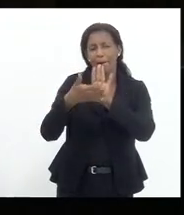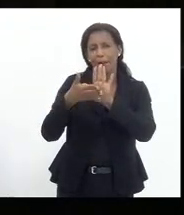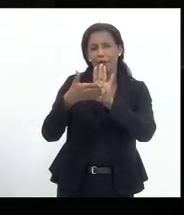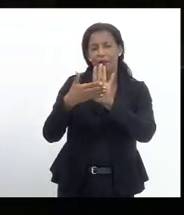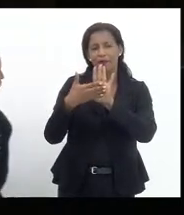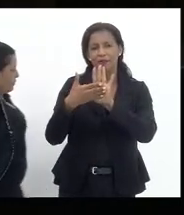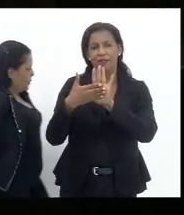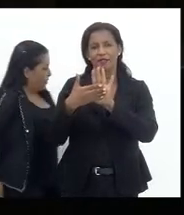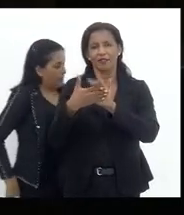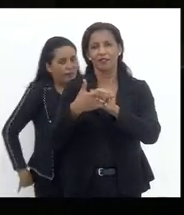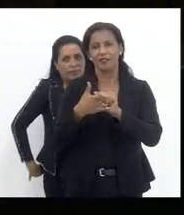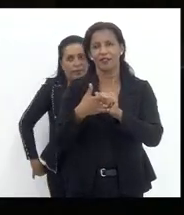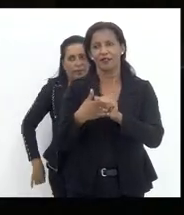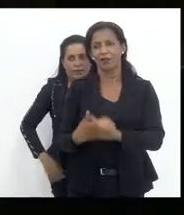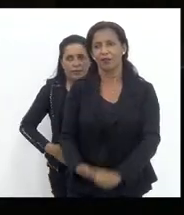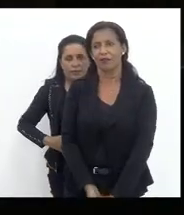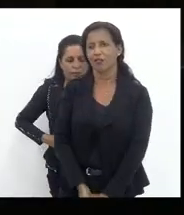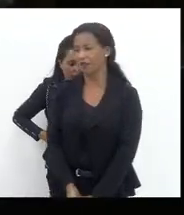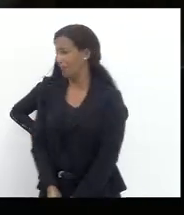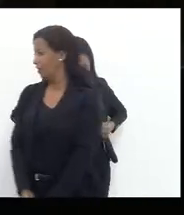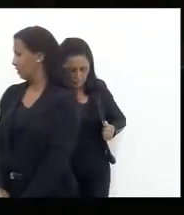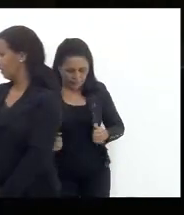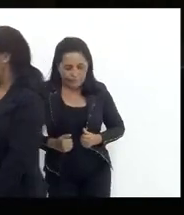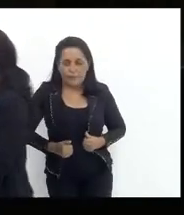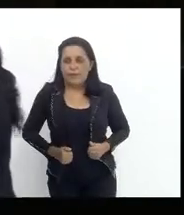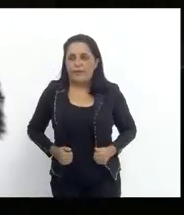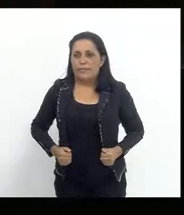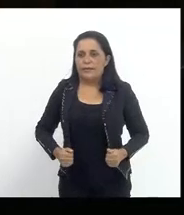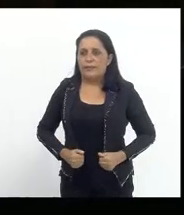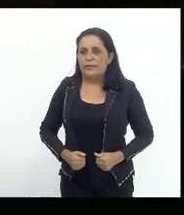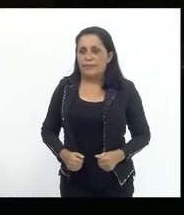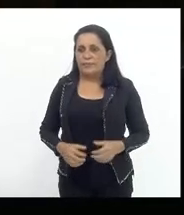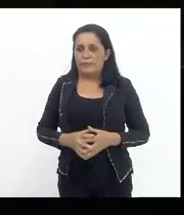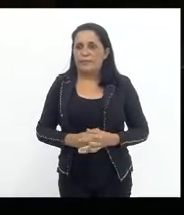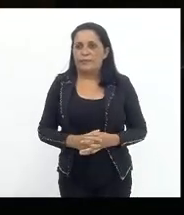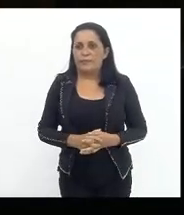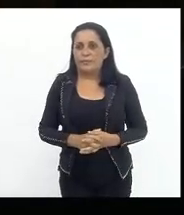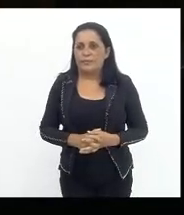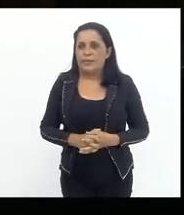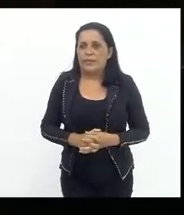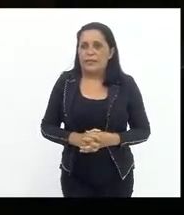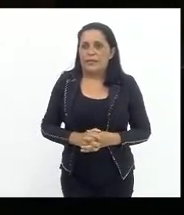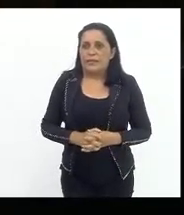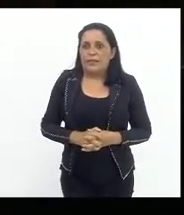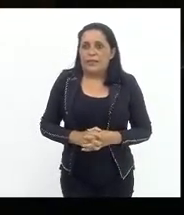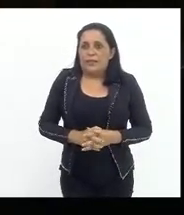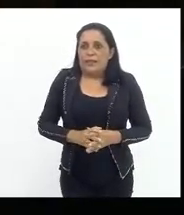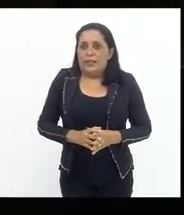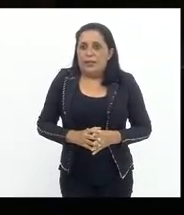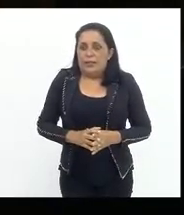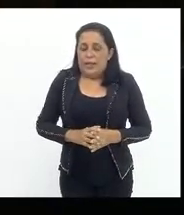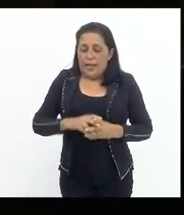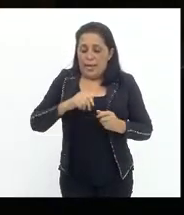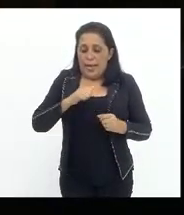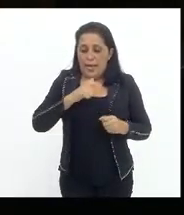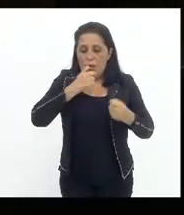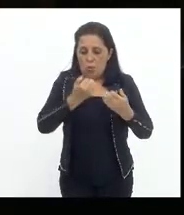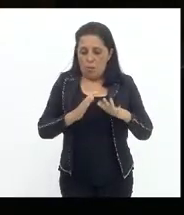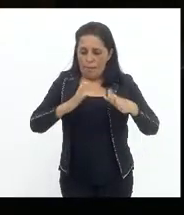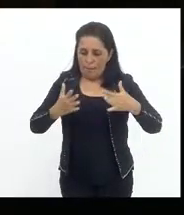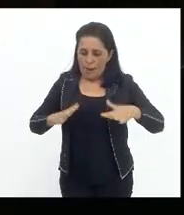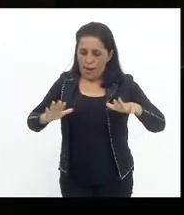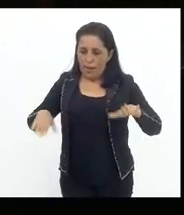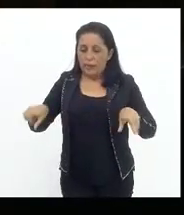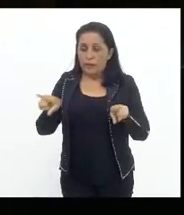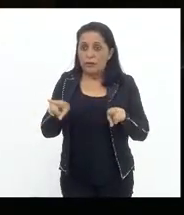proporcionada pelo mar, ou seja, ao longo da linha costeira do estado